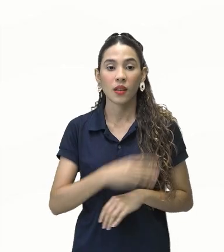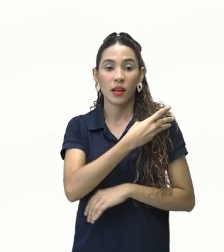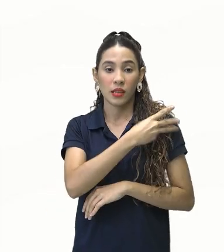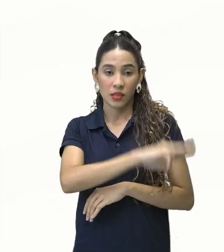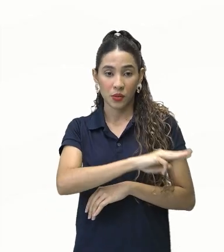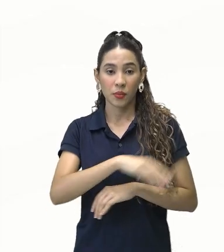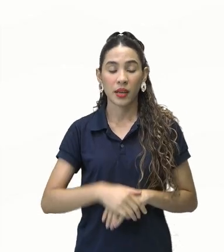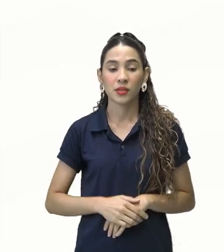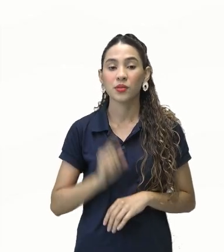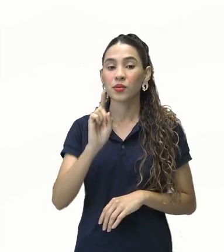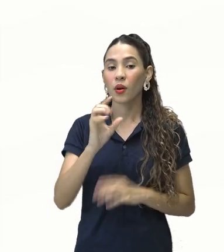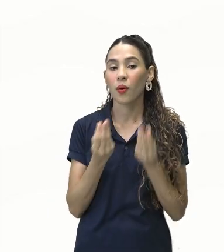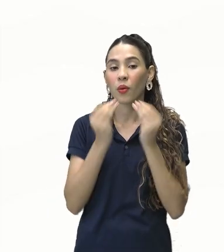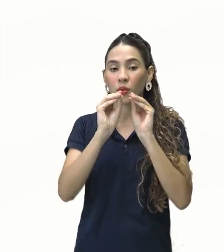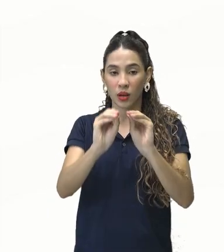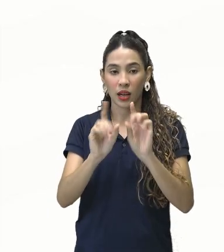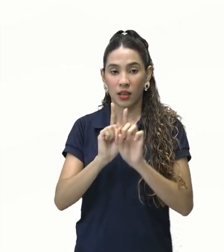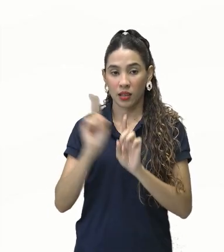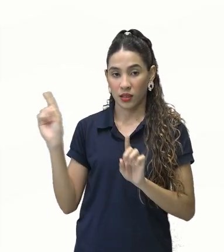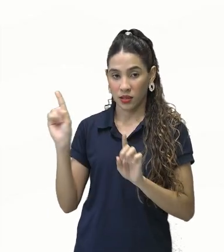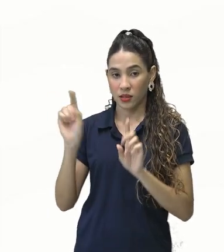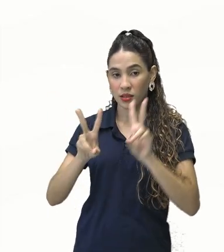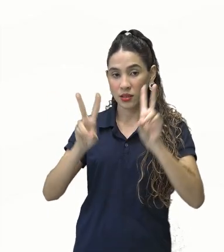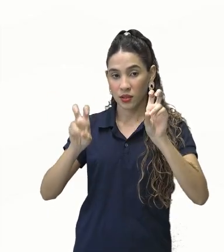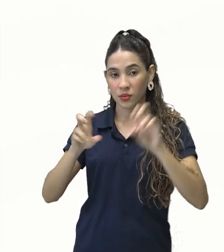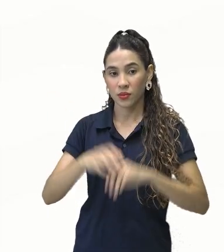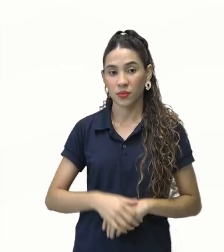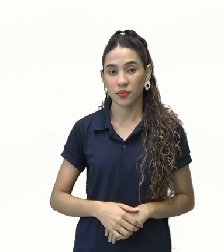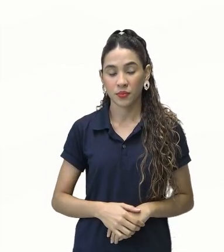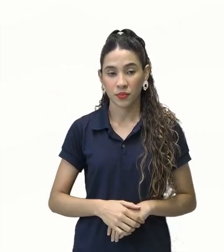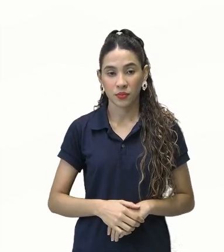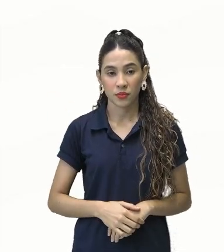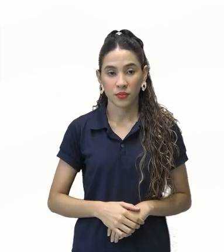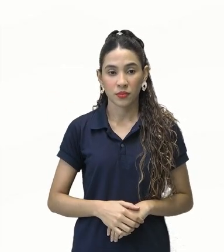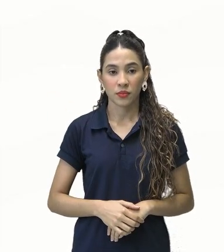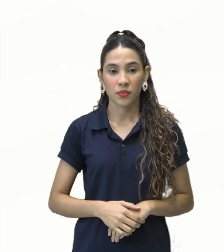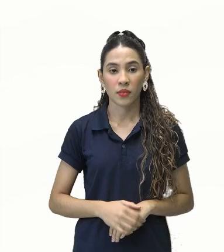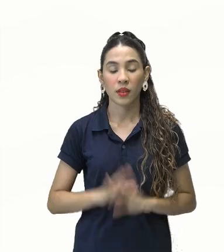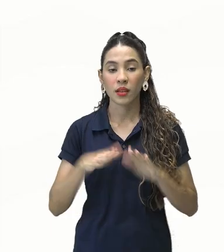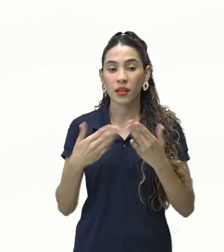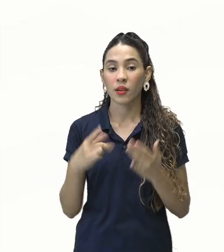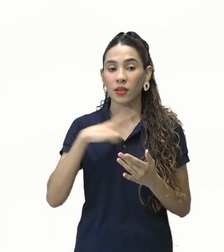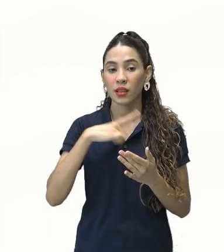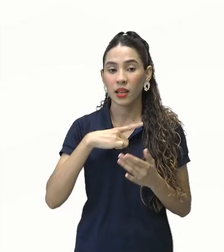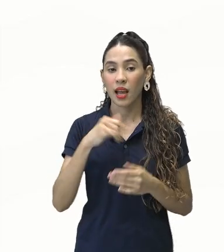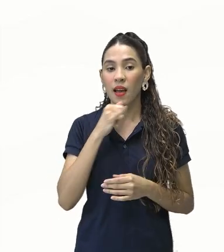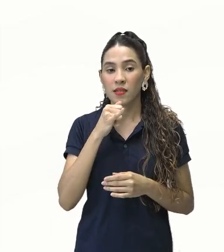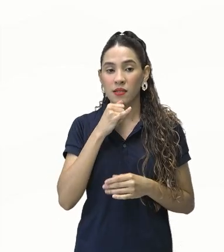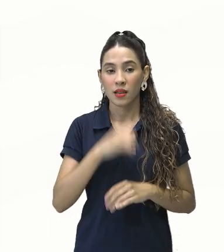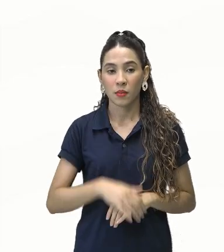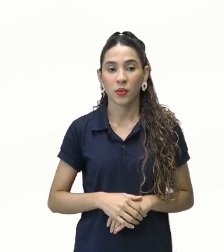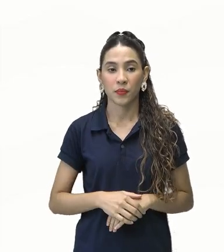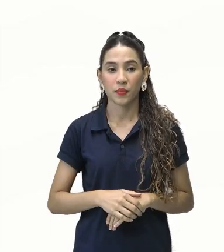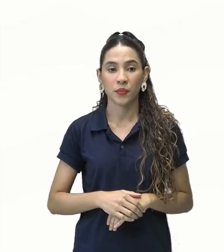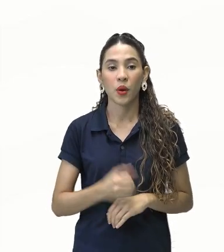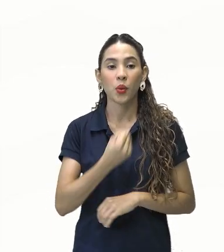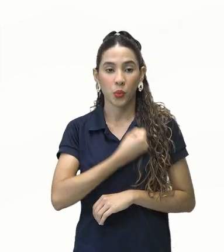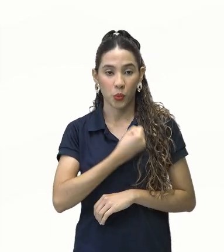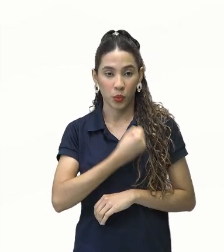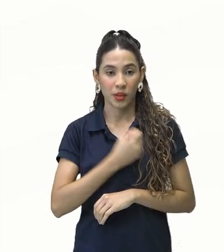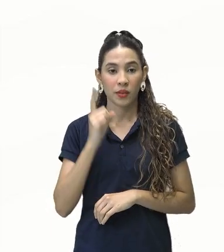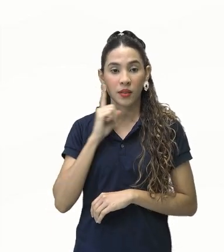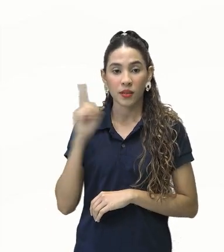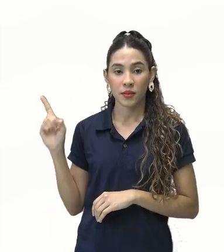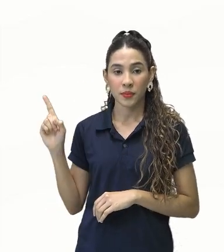ensino médio, só para a gente colocar um título nesse gráfico. Ok? Então, nós temos os